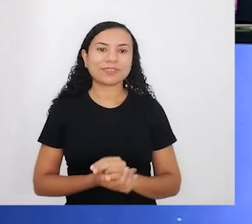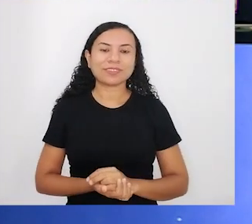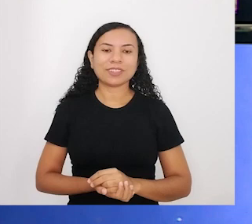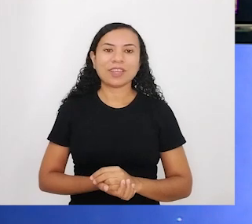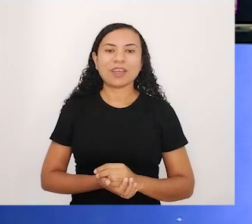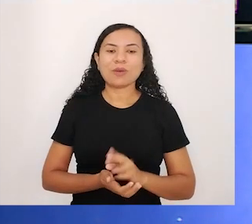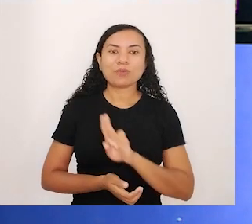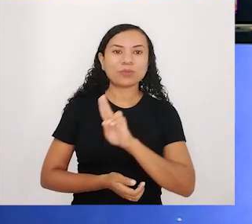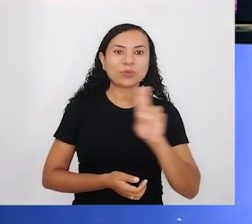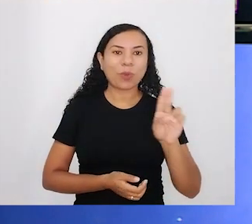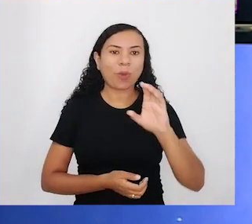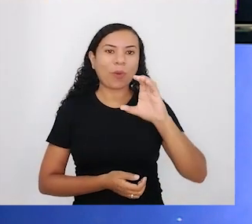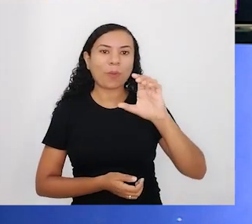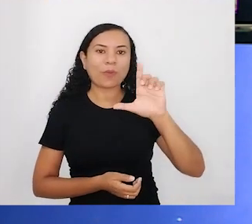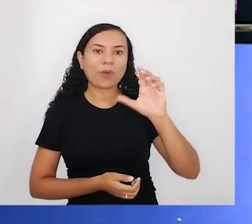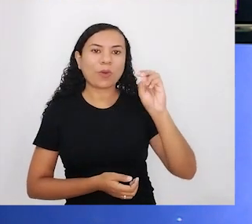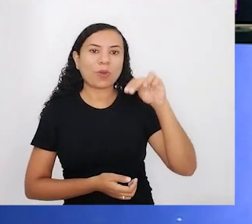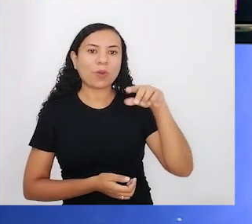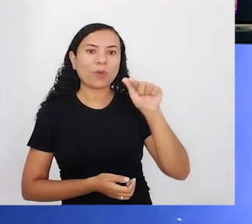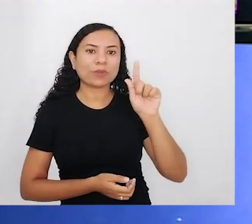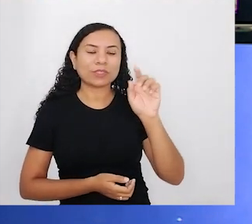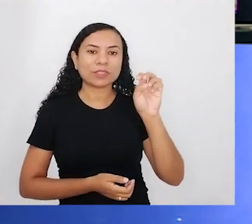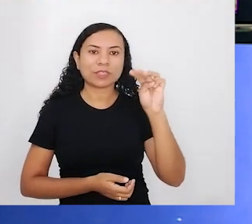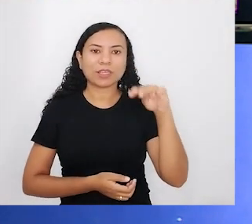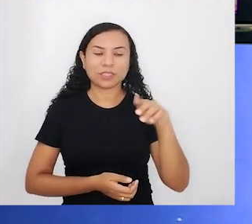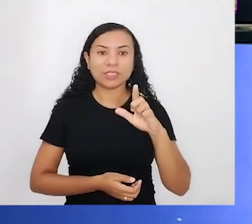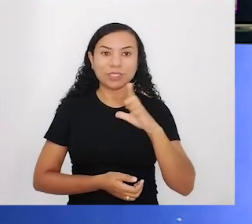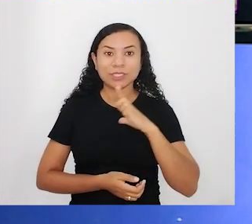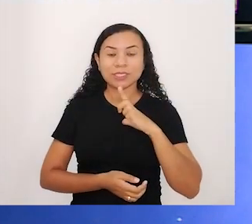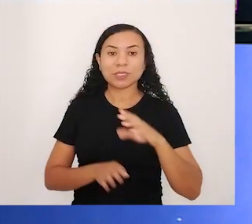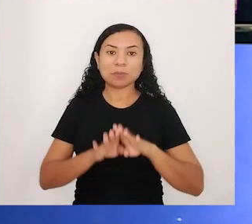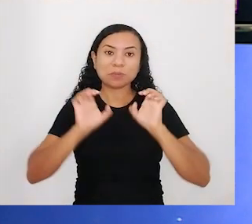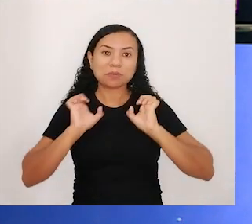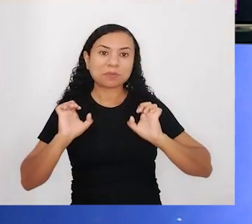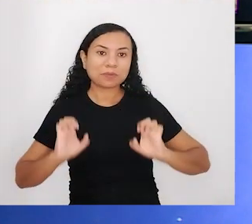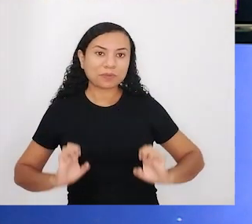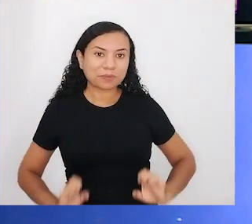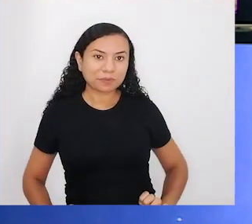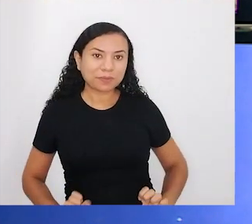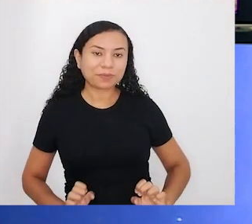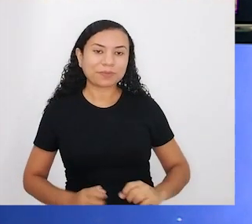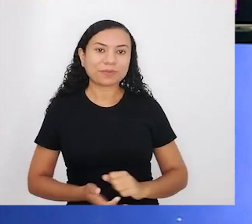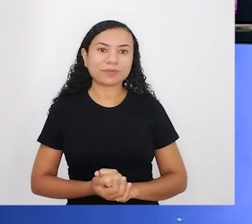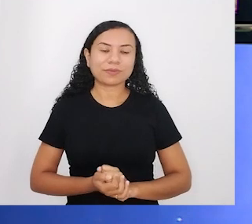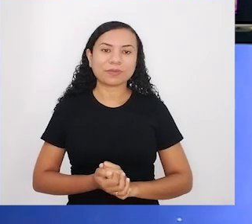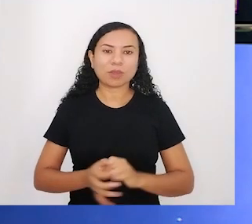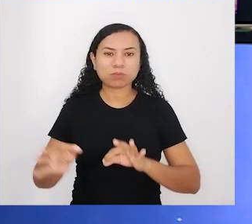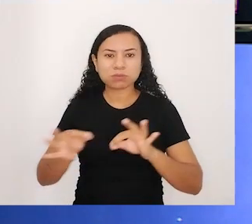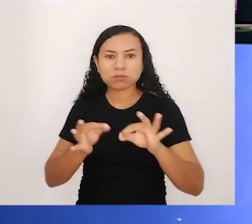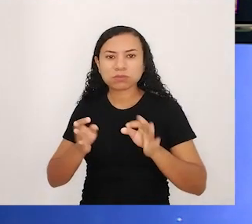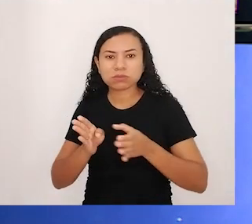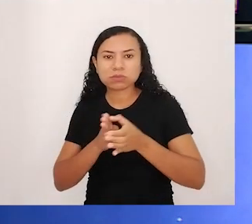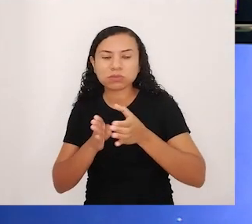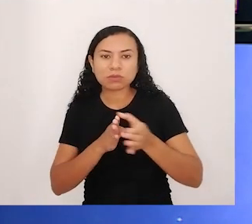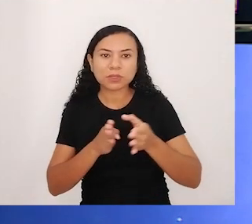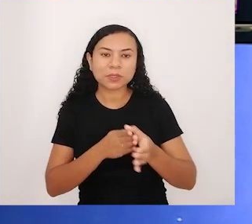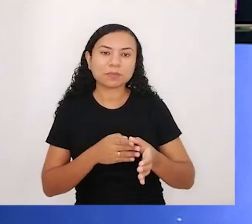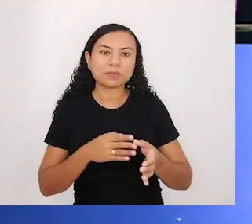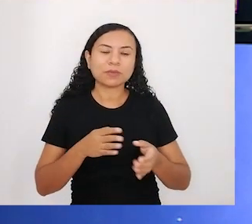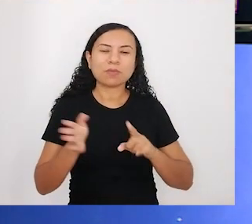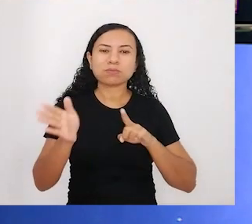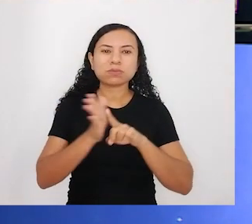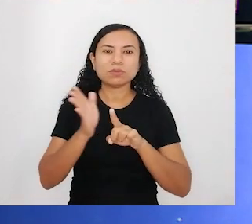clonagem por causa também da bioética, né? Que princípios que regem esse tipo de produção é correto